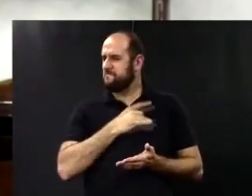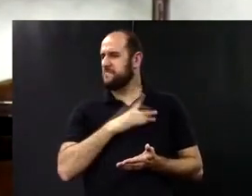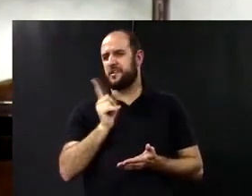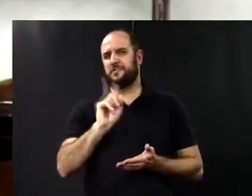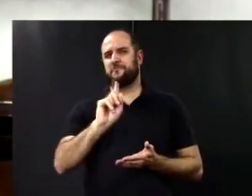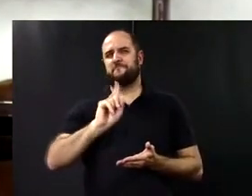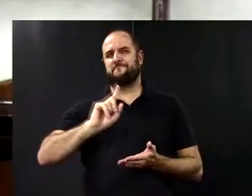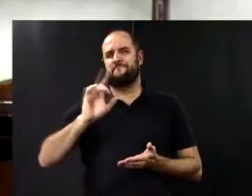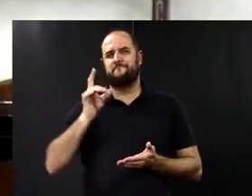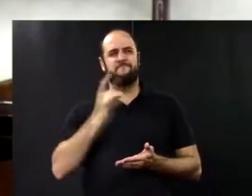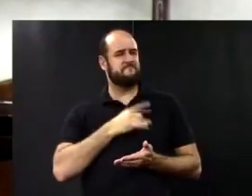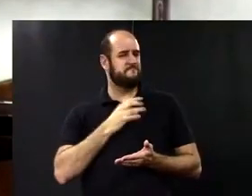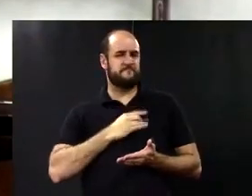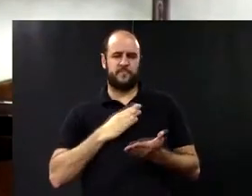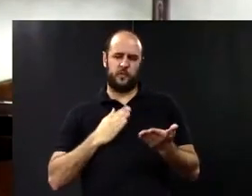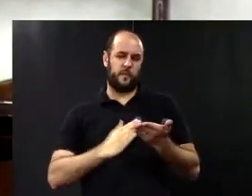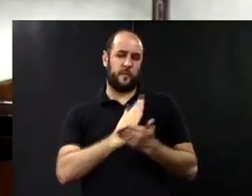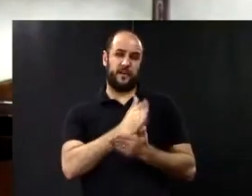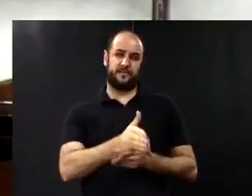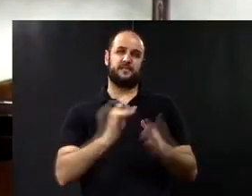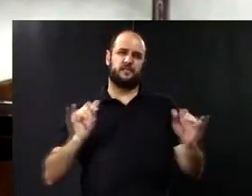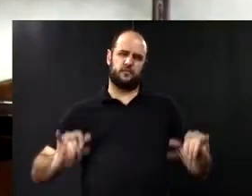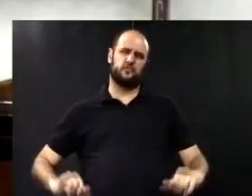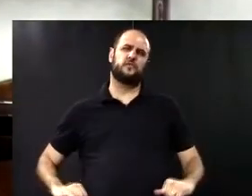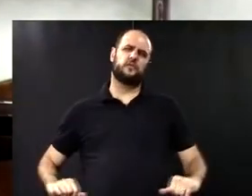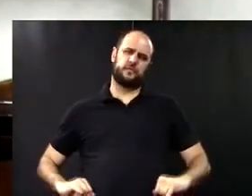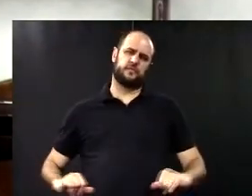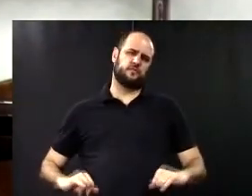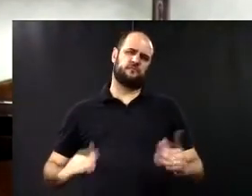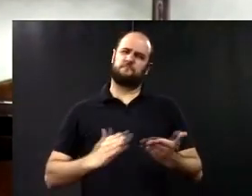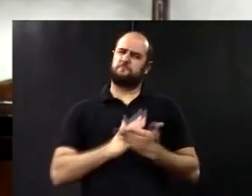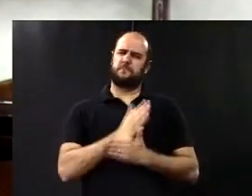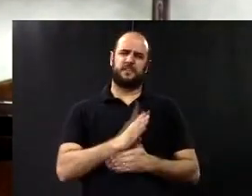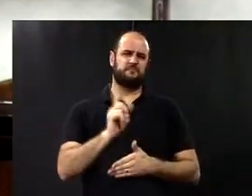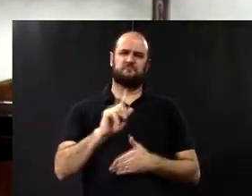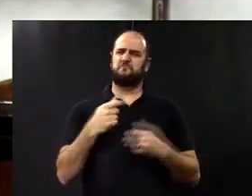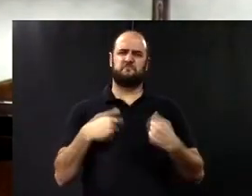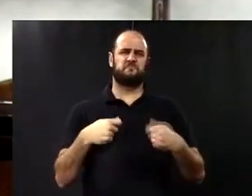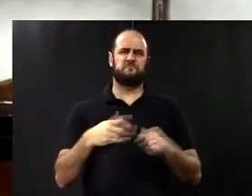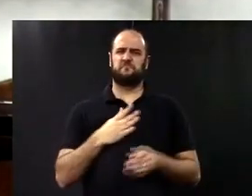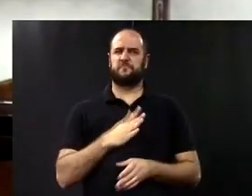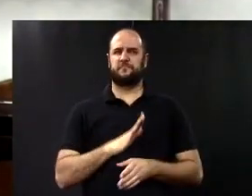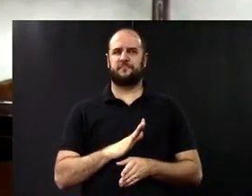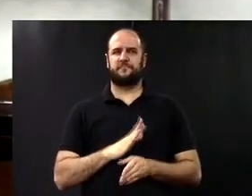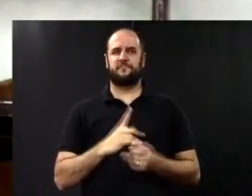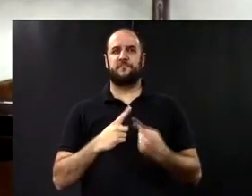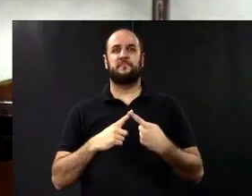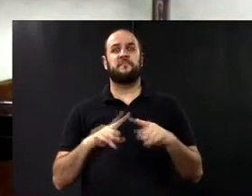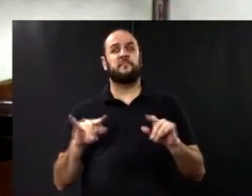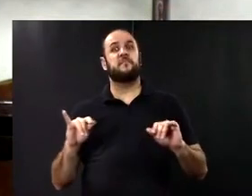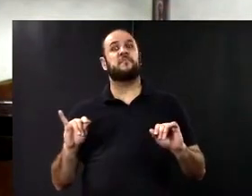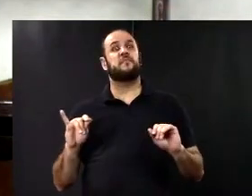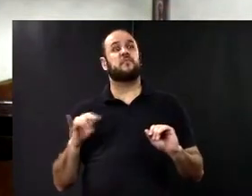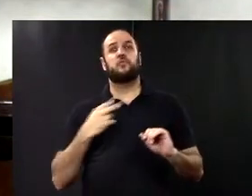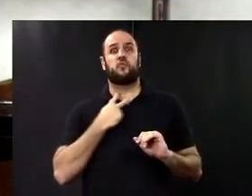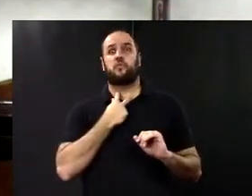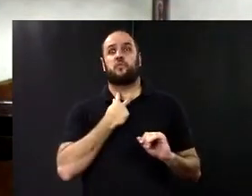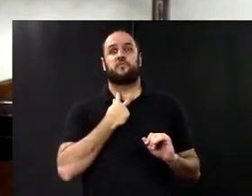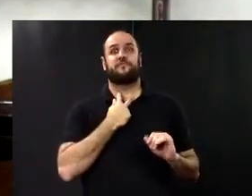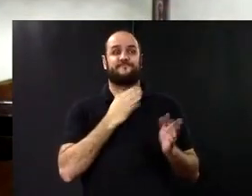passar por o estágio da dor, mas tenha medo de aumentar essa dor ao